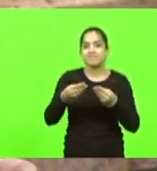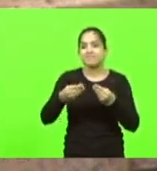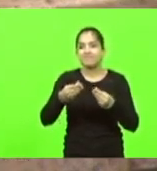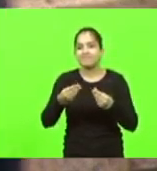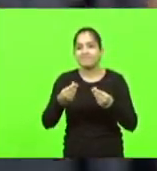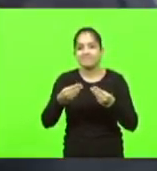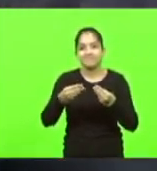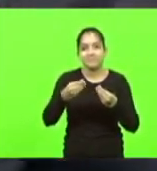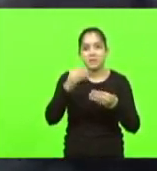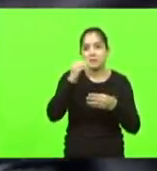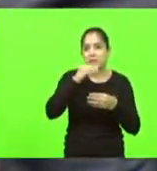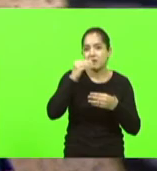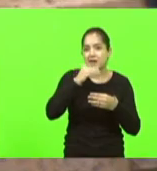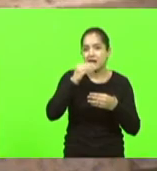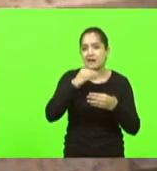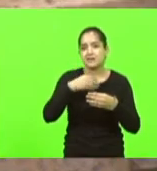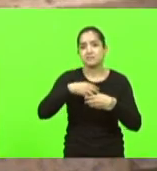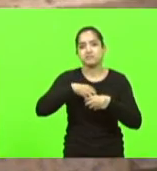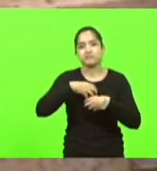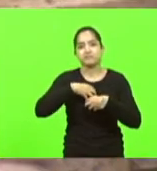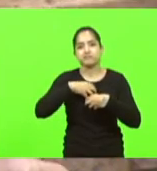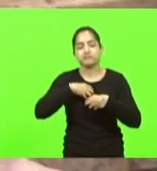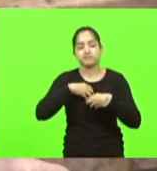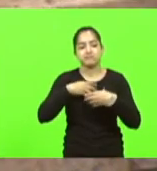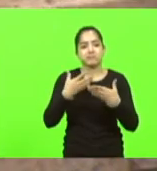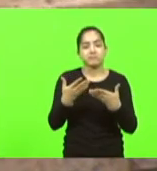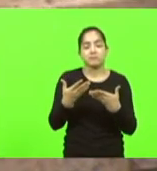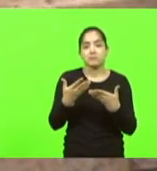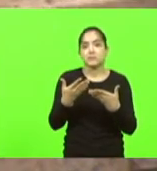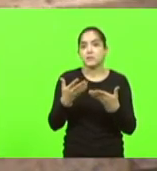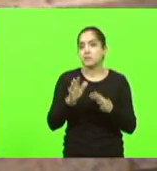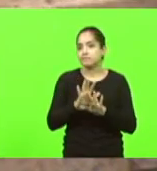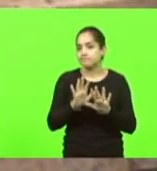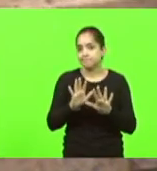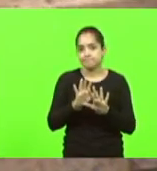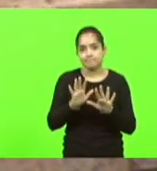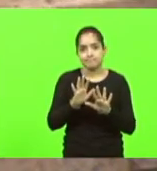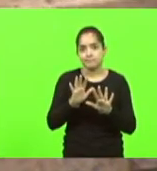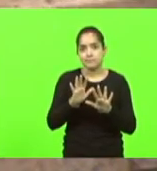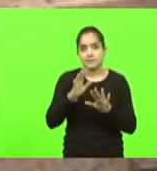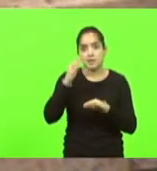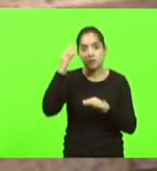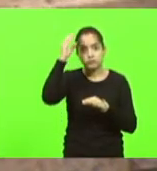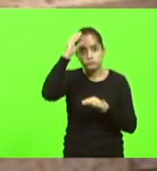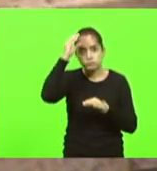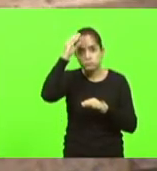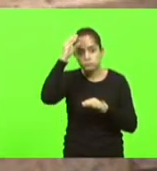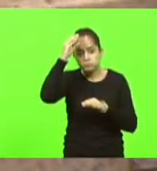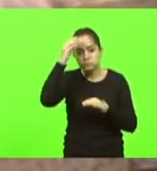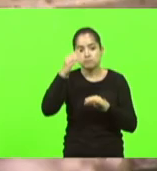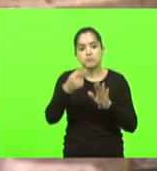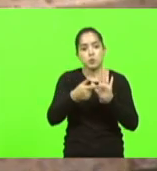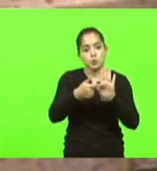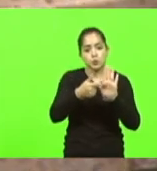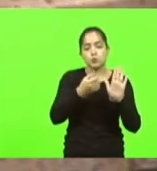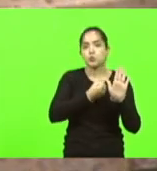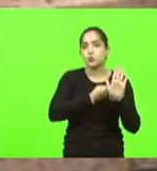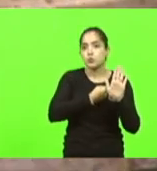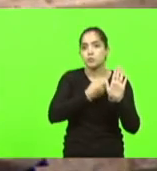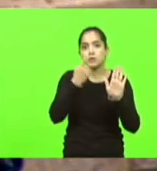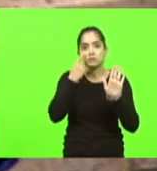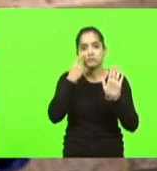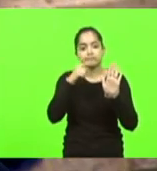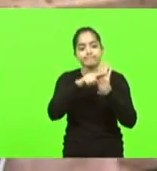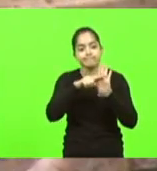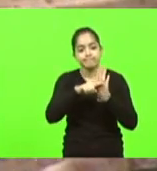baseado em sentimentos onde forma emocional e nunca de forma racional em cima dos números nós temos que perder essa